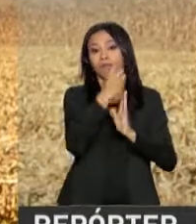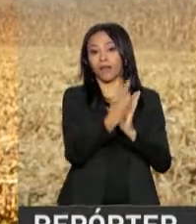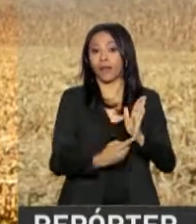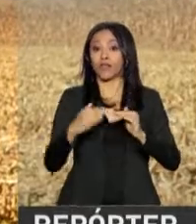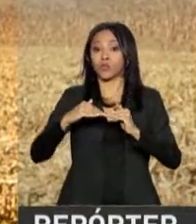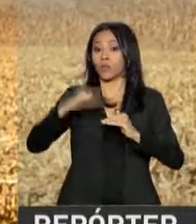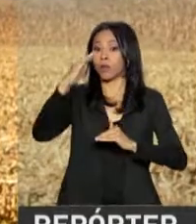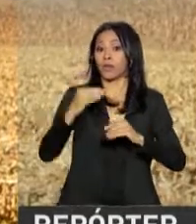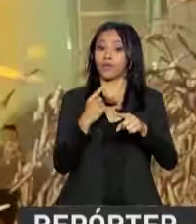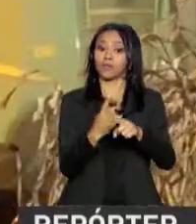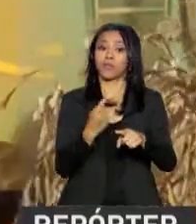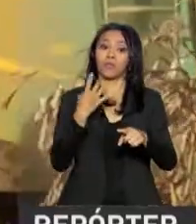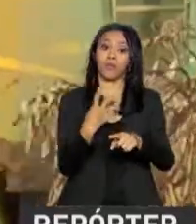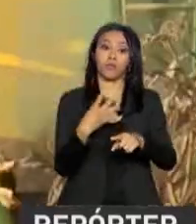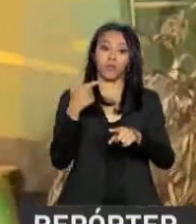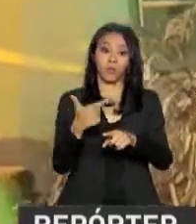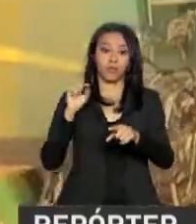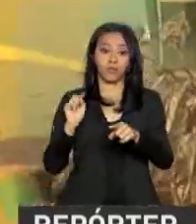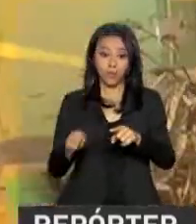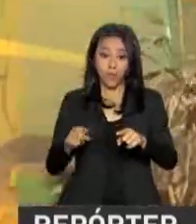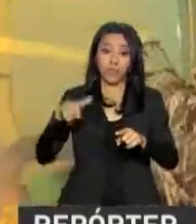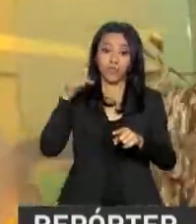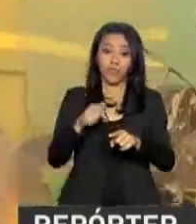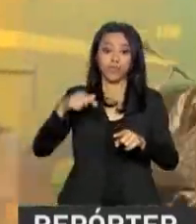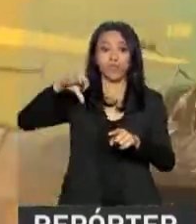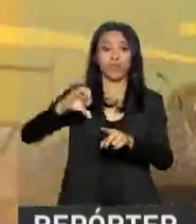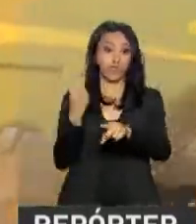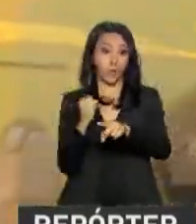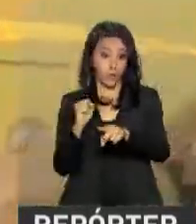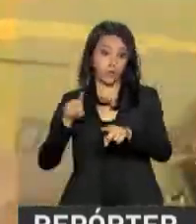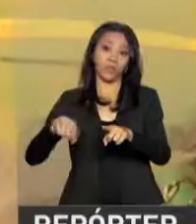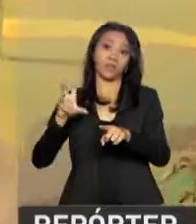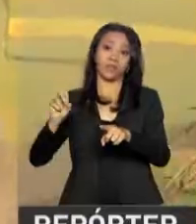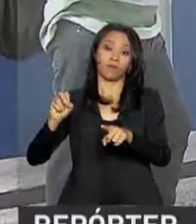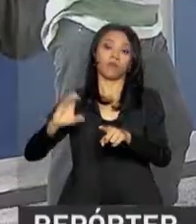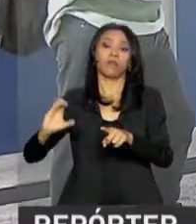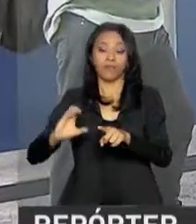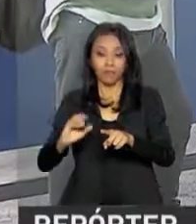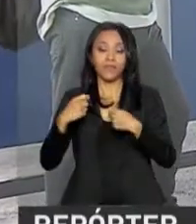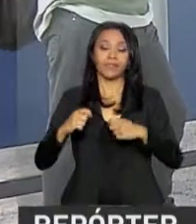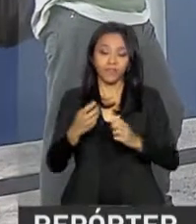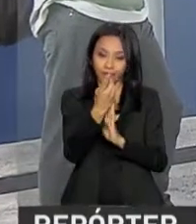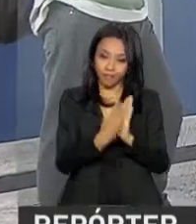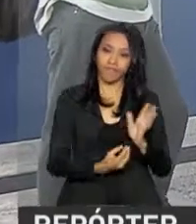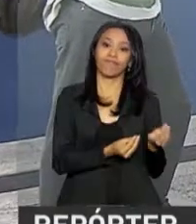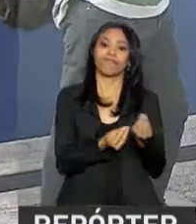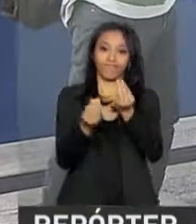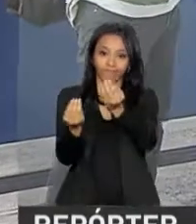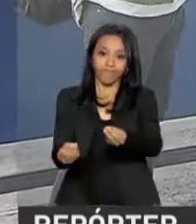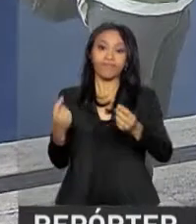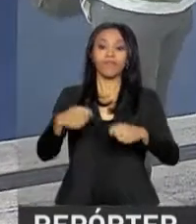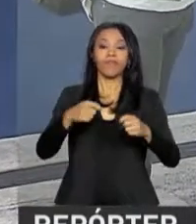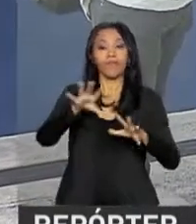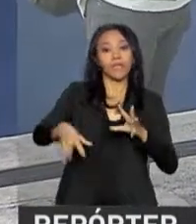superior a 142 mil setecentos e noventa e oito reais e 50 centavos esse ano o contribuinte terá que incluir